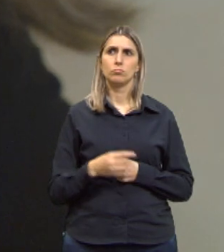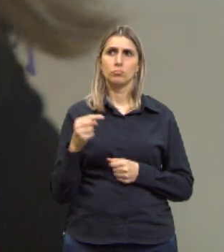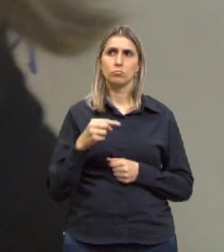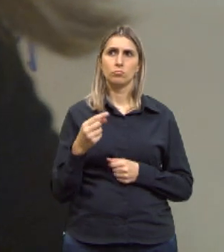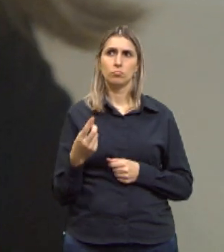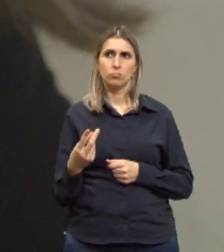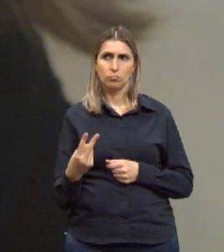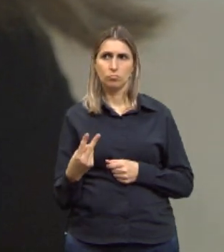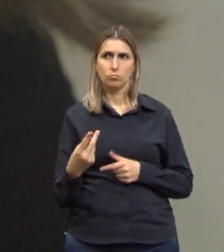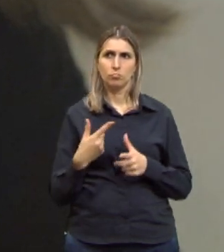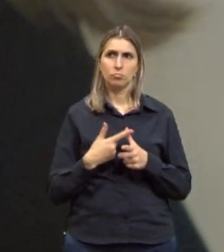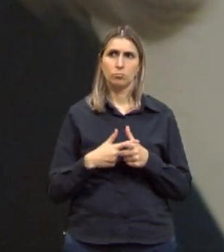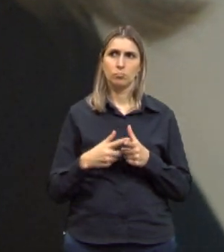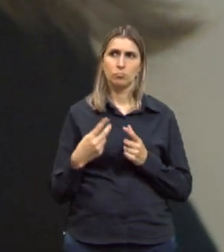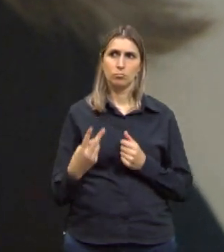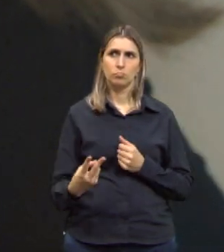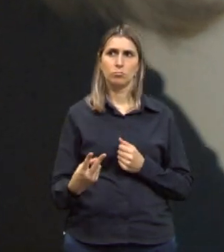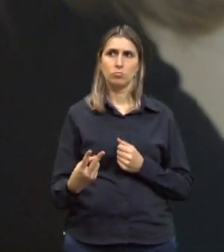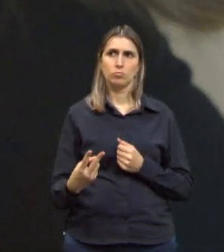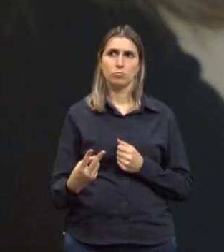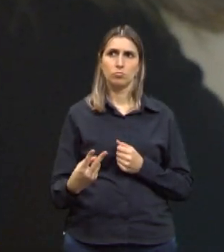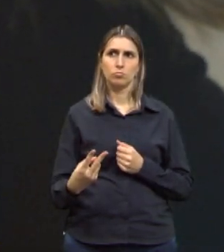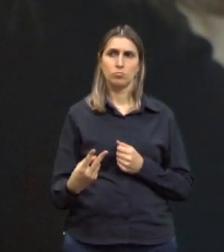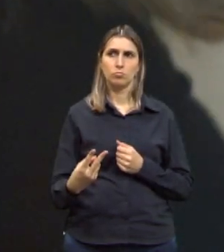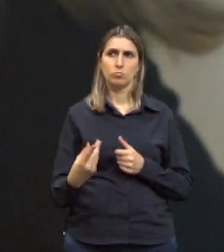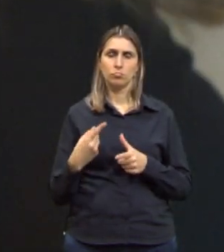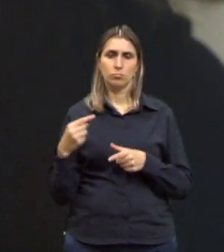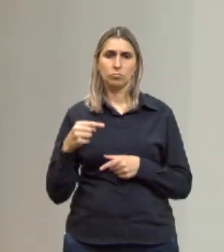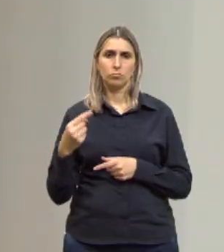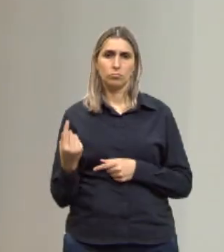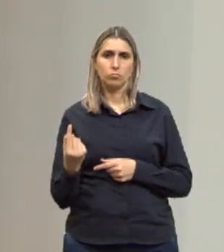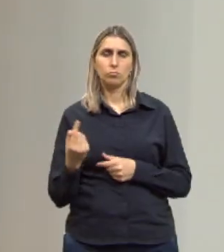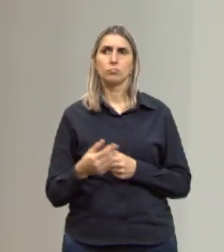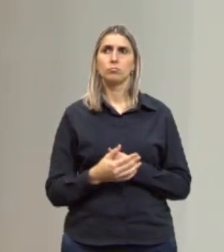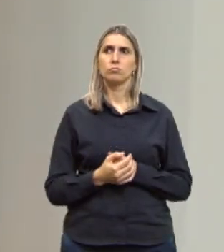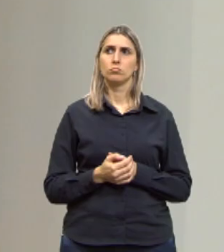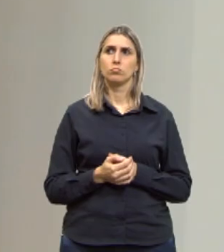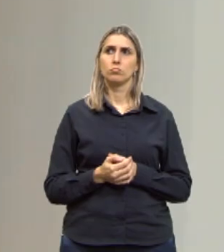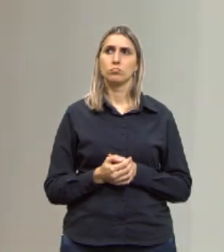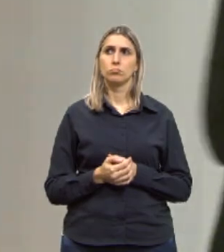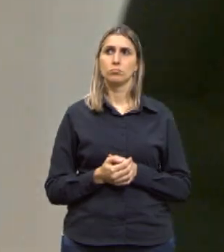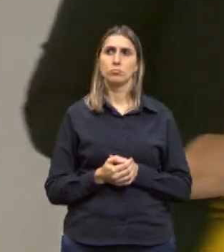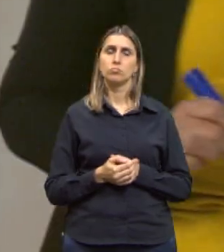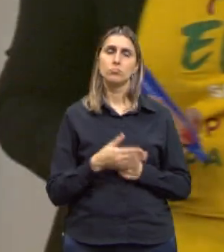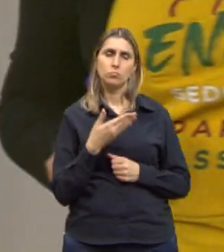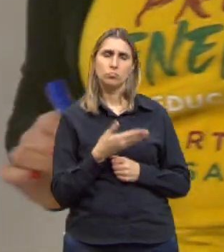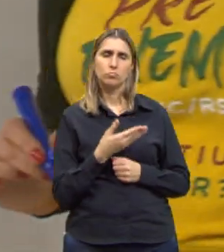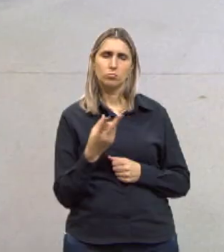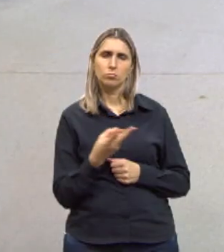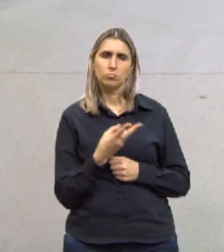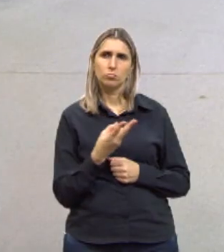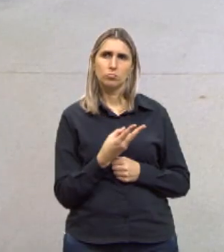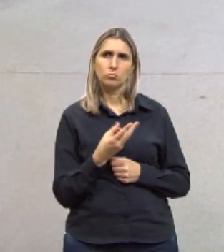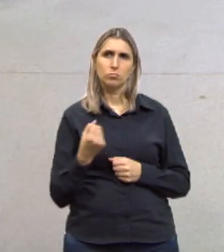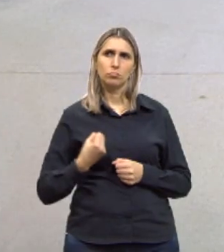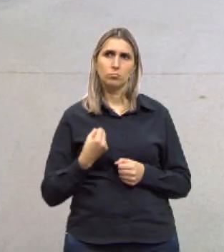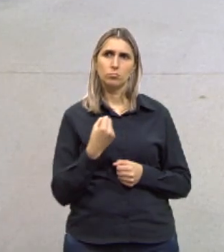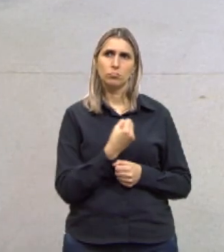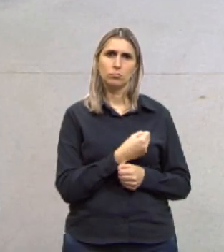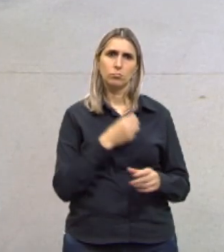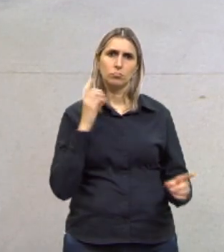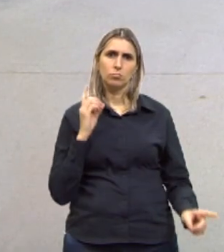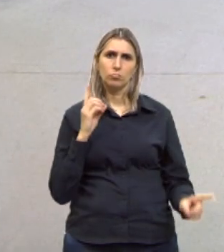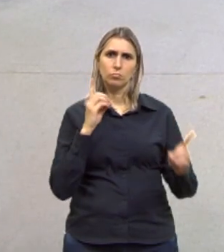menos 2, dividido por 2, menos 1. Então, esses são os dois valores que eu